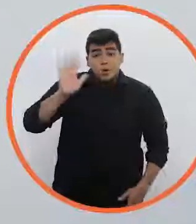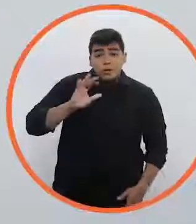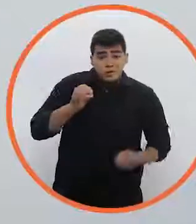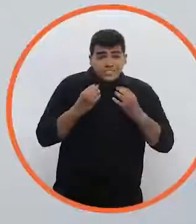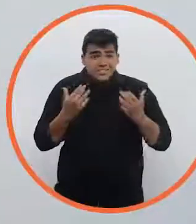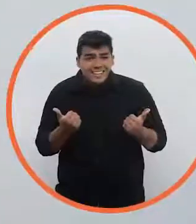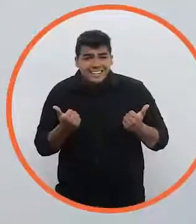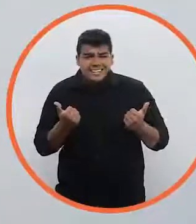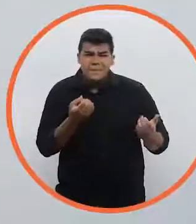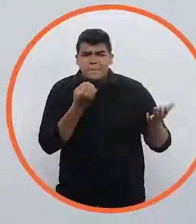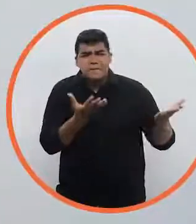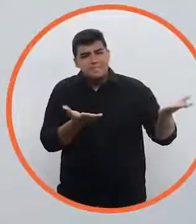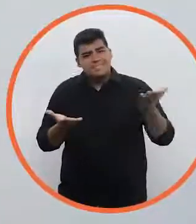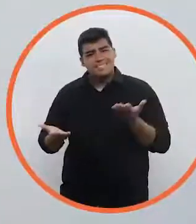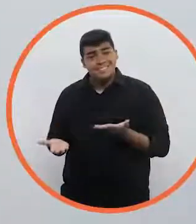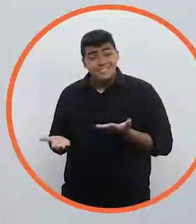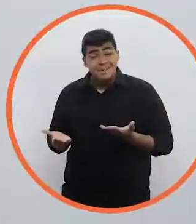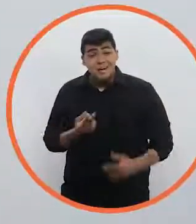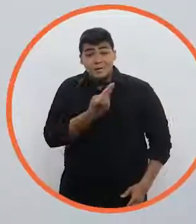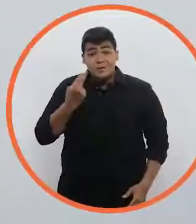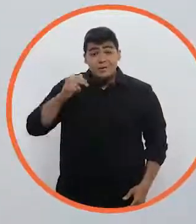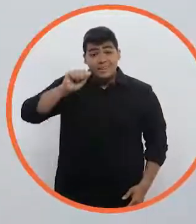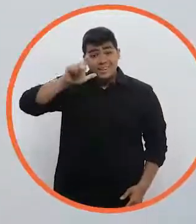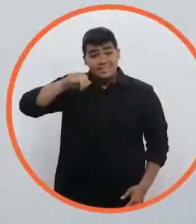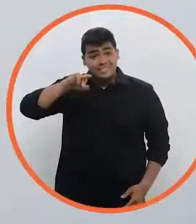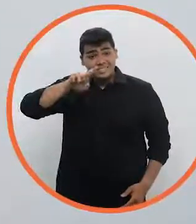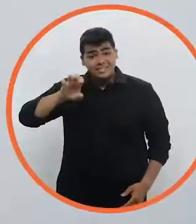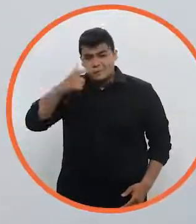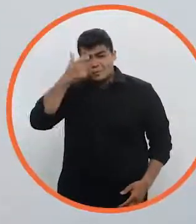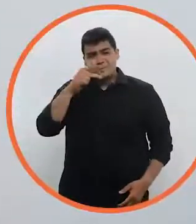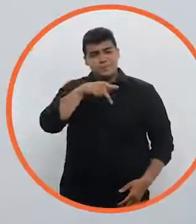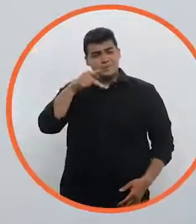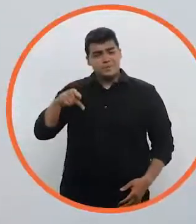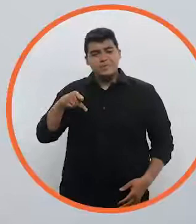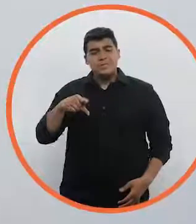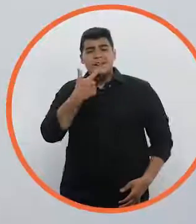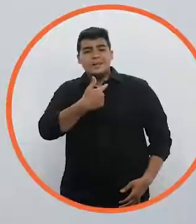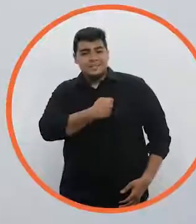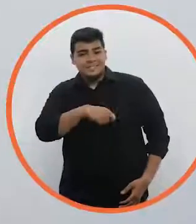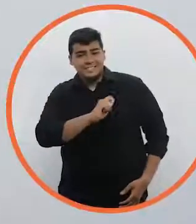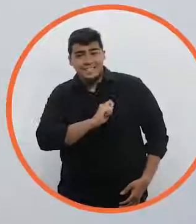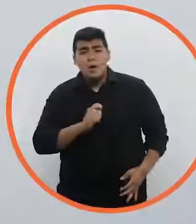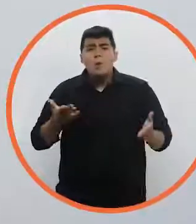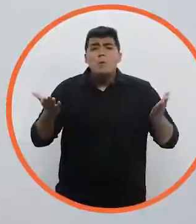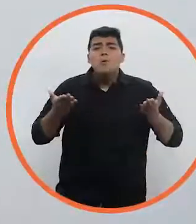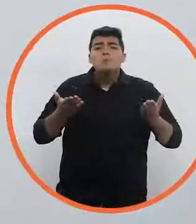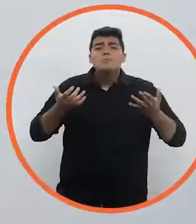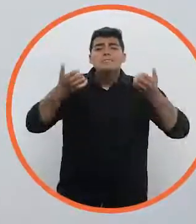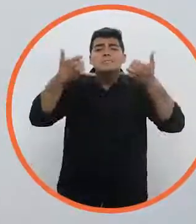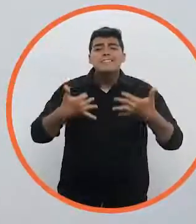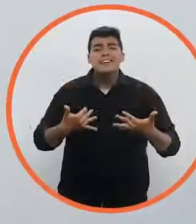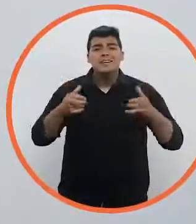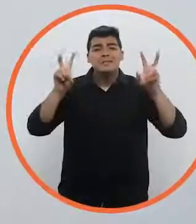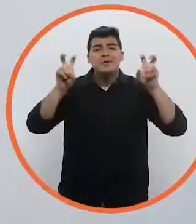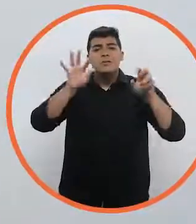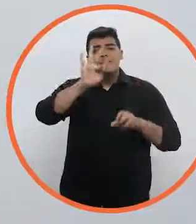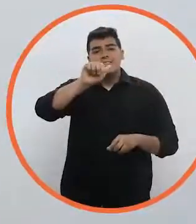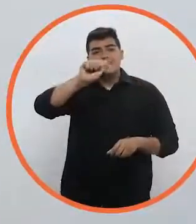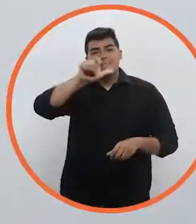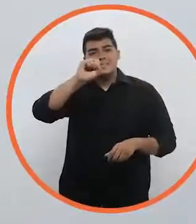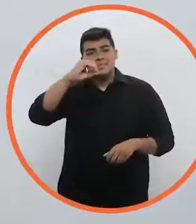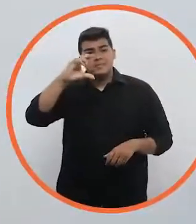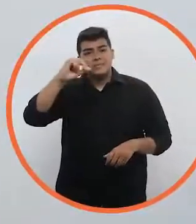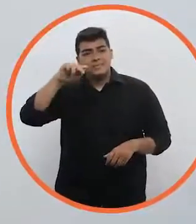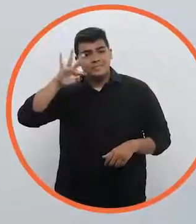Olá, tudo bem? Seja bem-vindo. Eu me chamo Alexandre, sou professor de língua espanhola e hoje a gente vai falar um pouquinho sobre